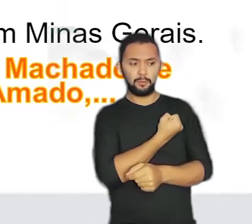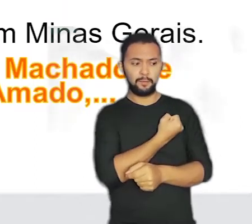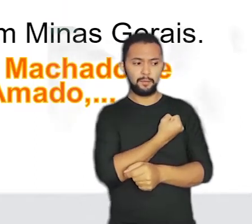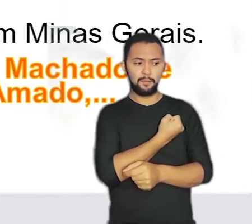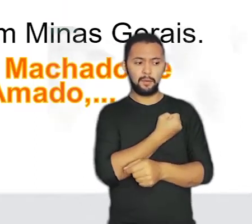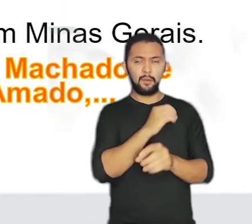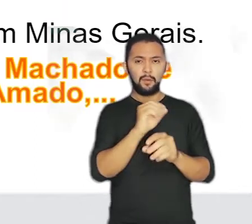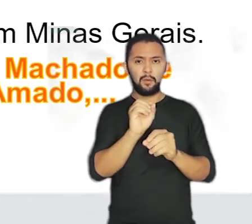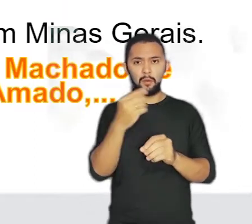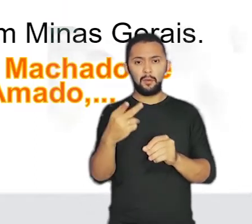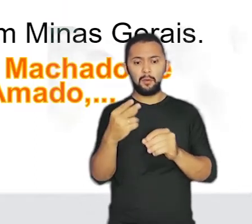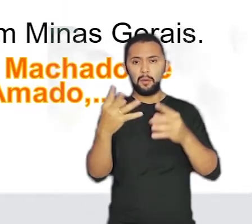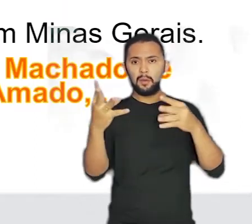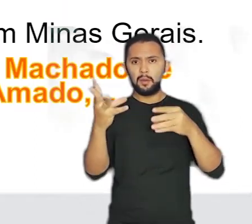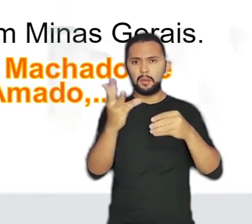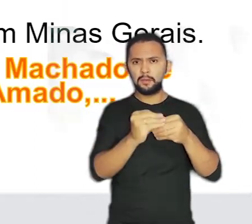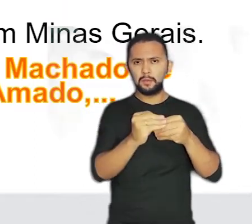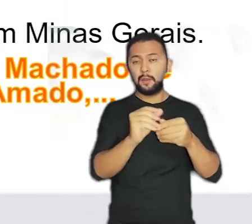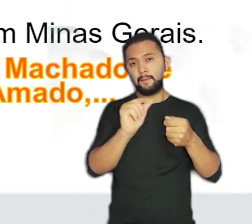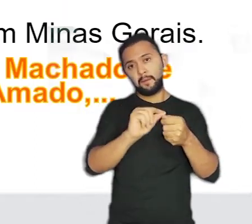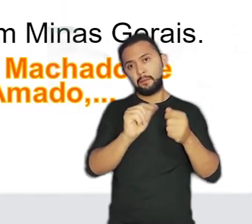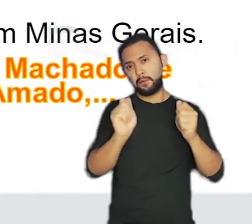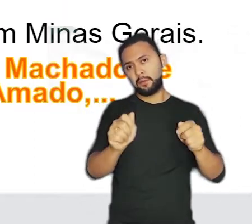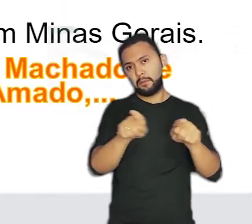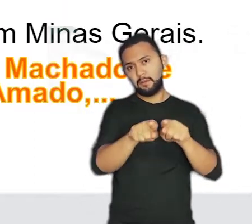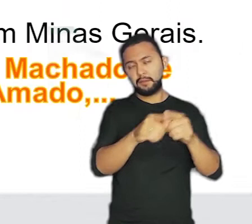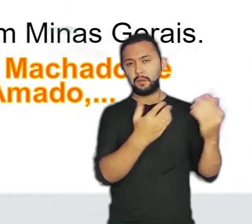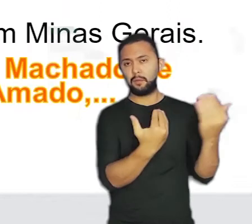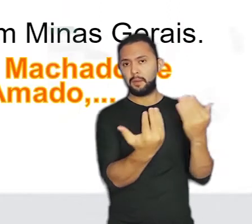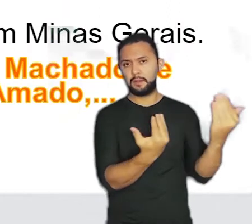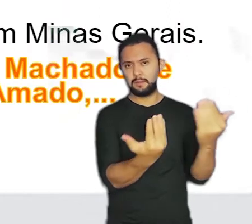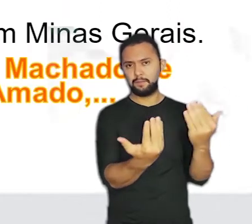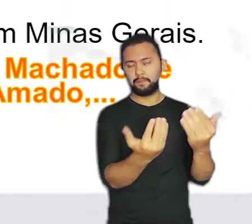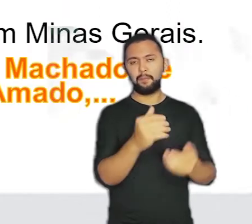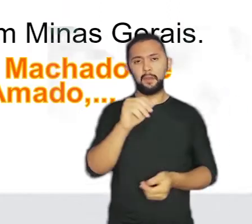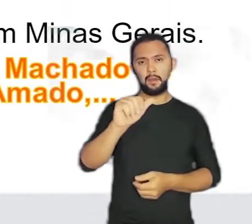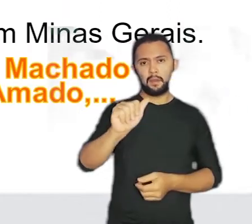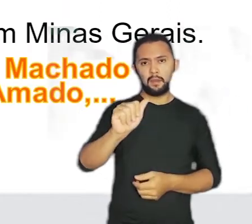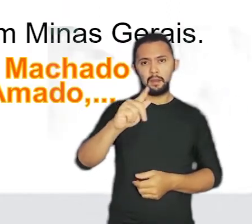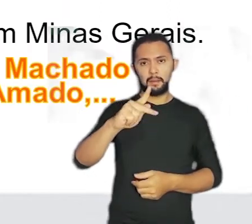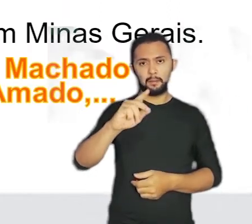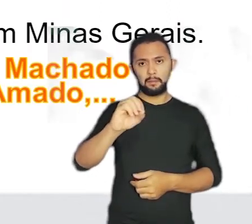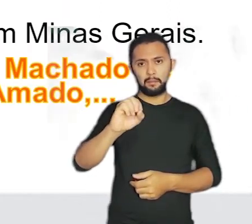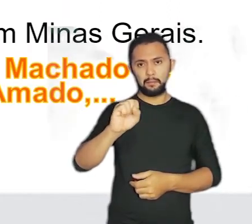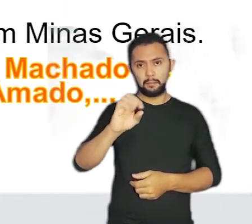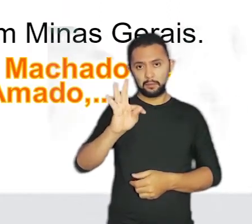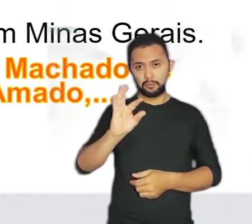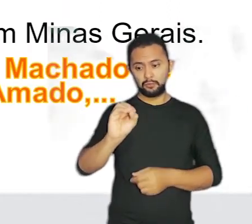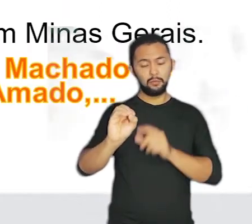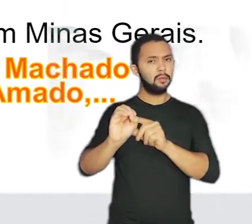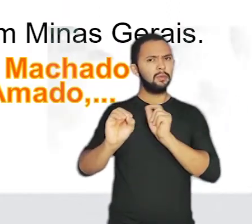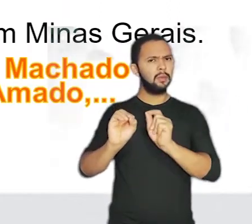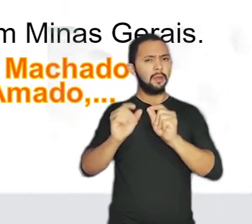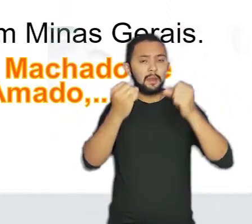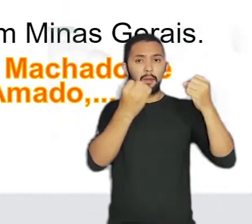ou especificando, resumindo ou comparando esse outro termo. Então, um aposto vai ser uma explicação de um termo dentro da